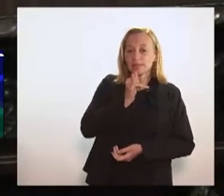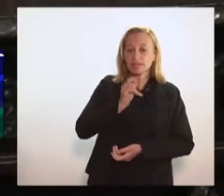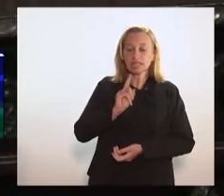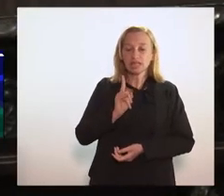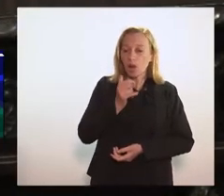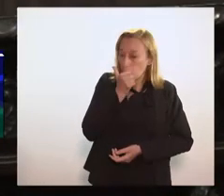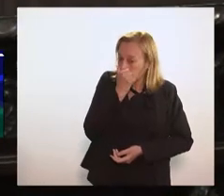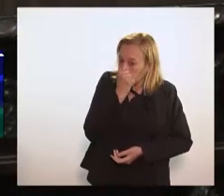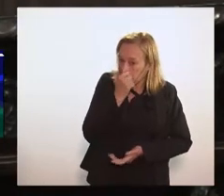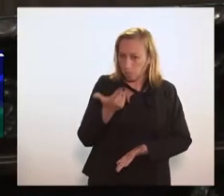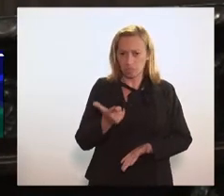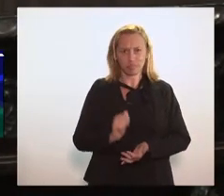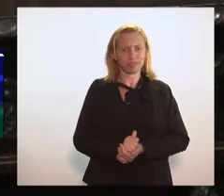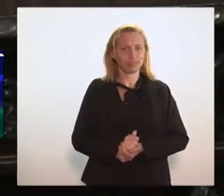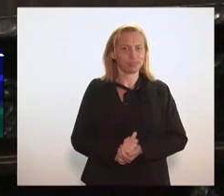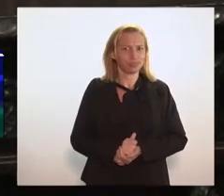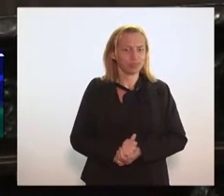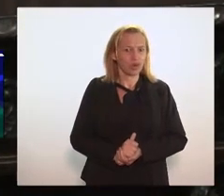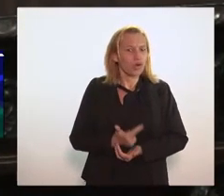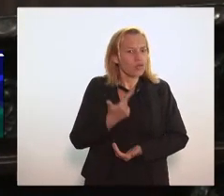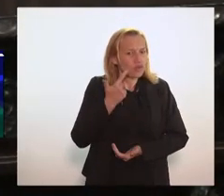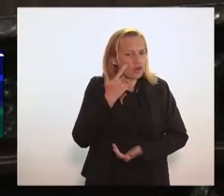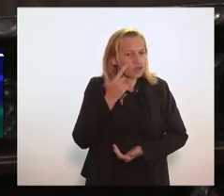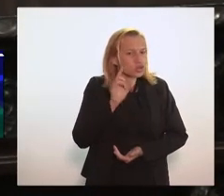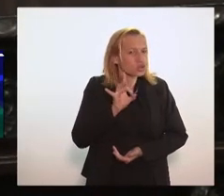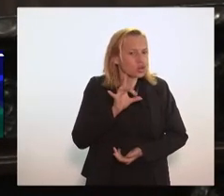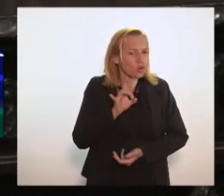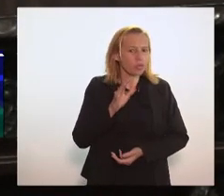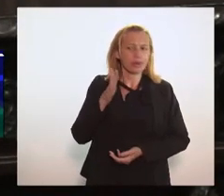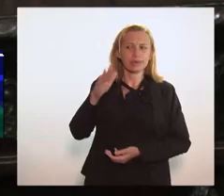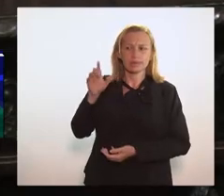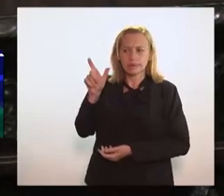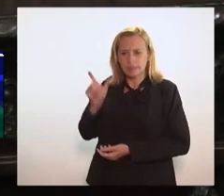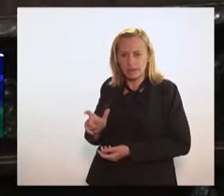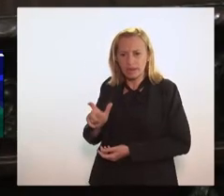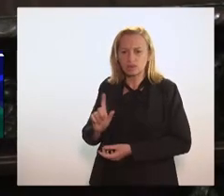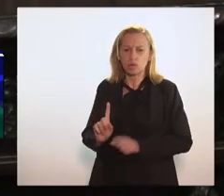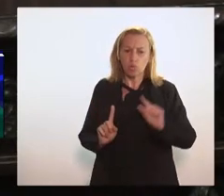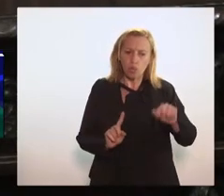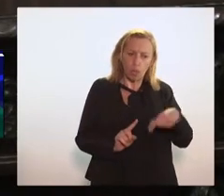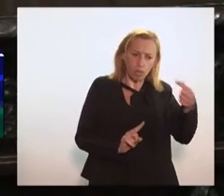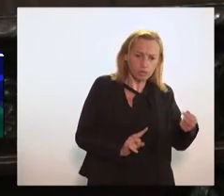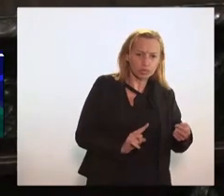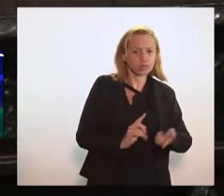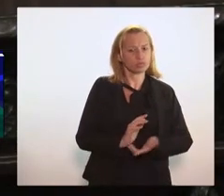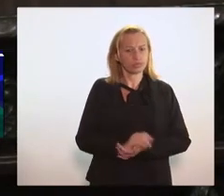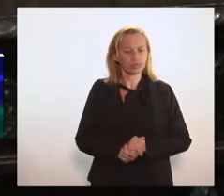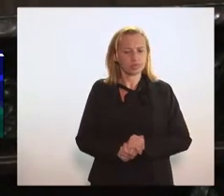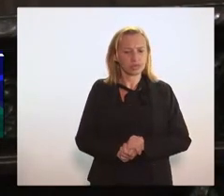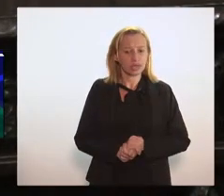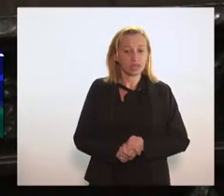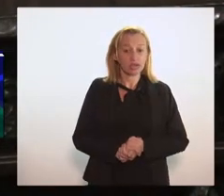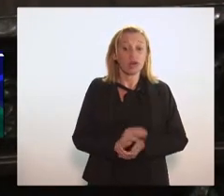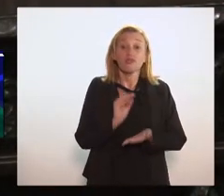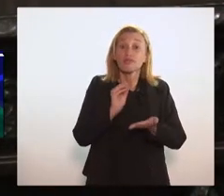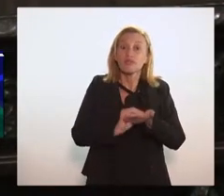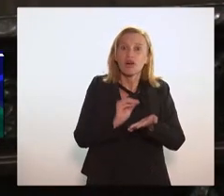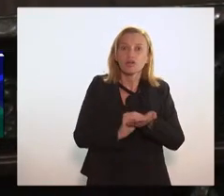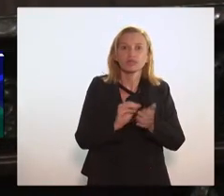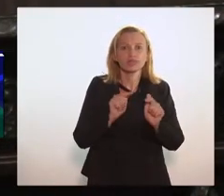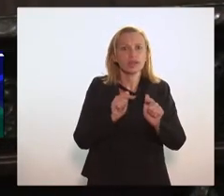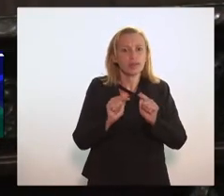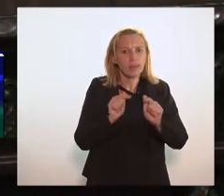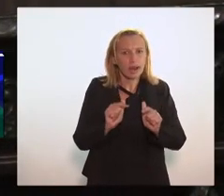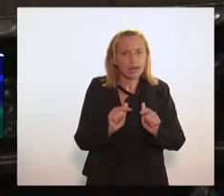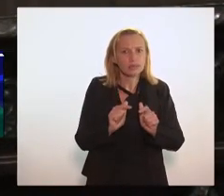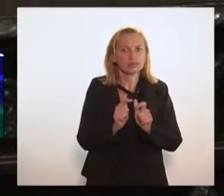aglomera. Isso olhando só por esse lado. Por outro lado, com o desemprego que tem